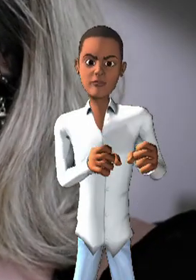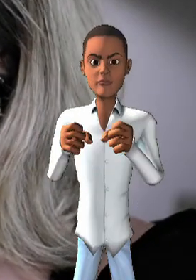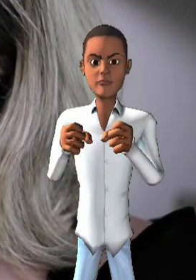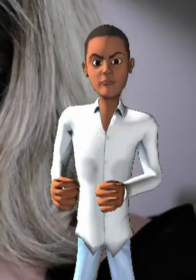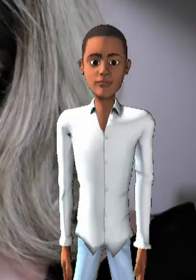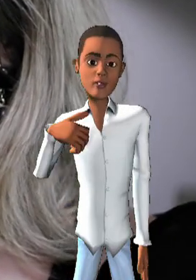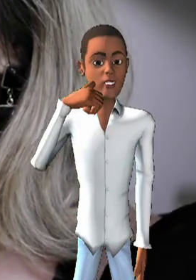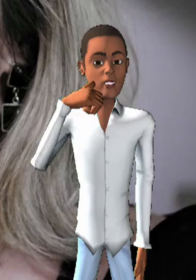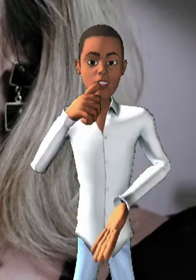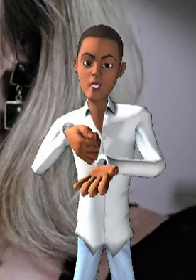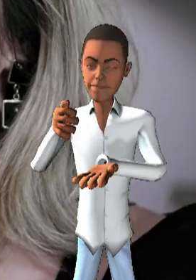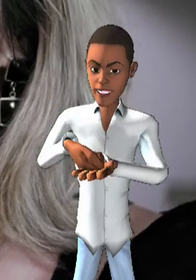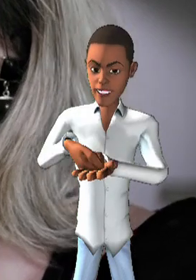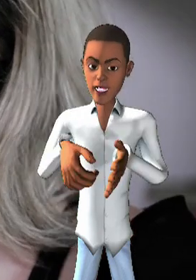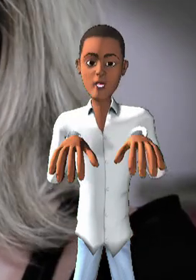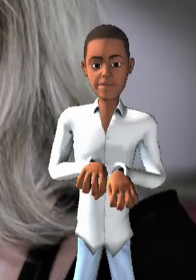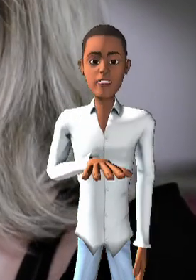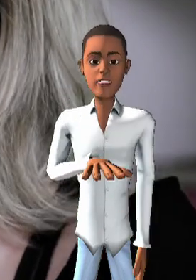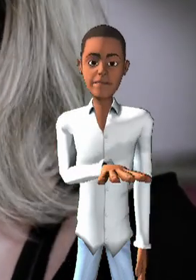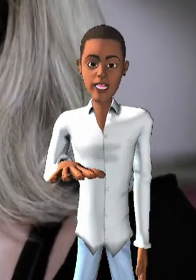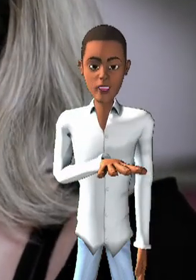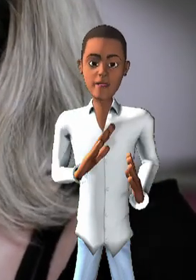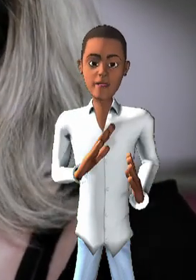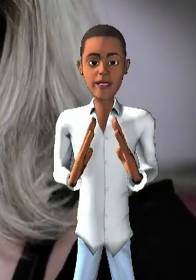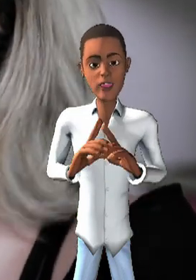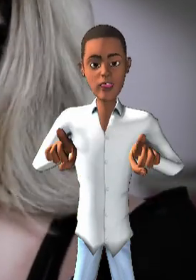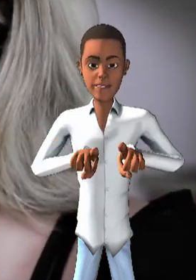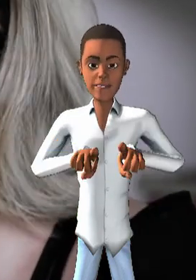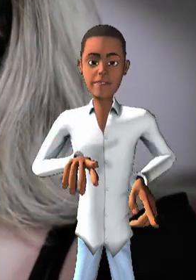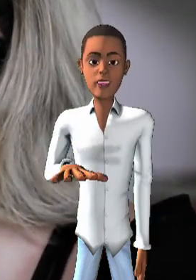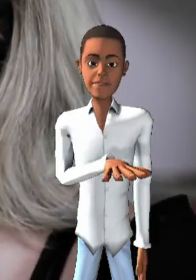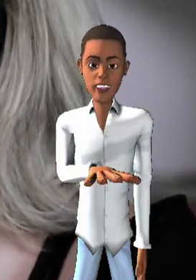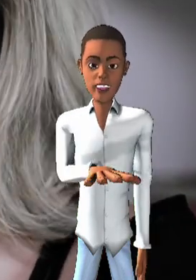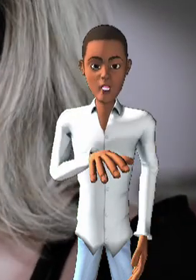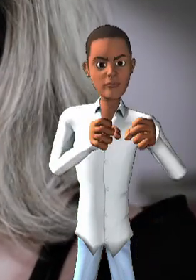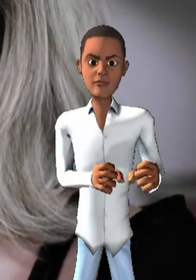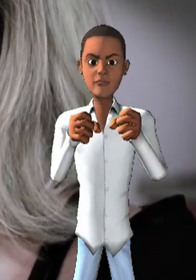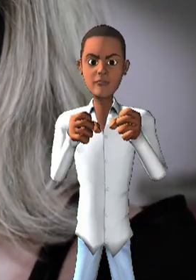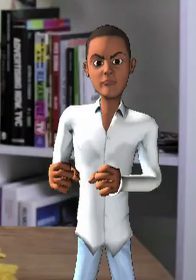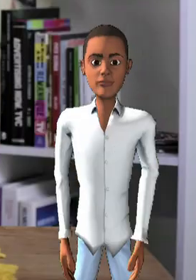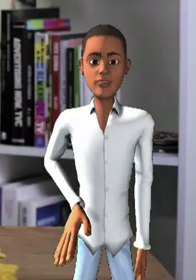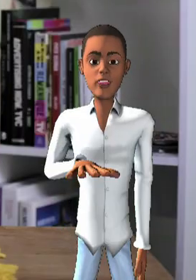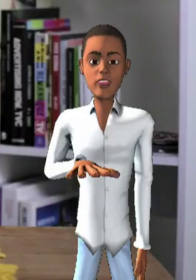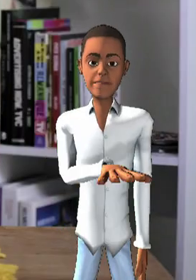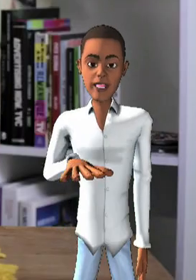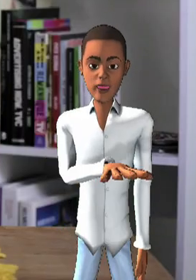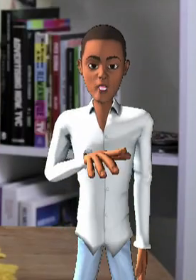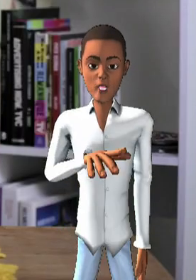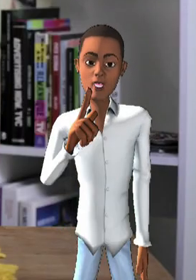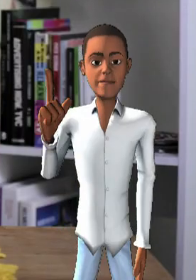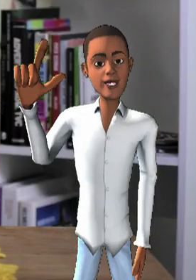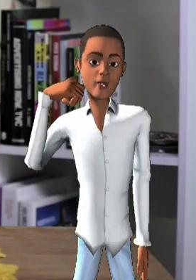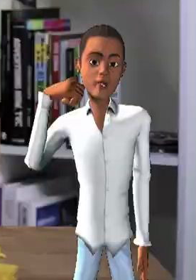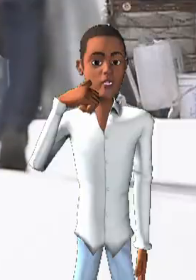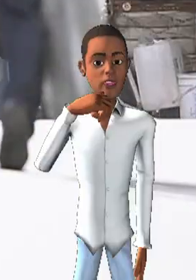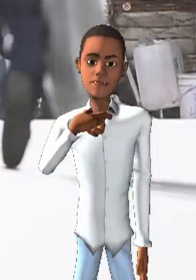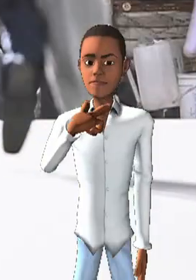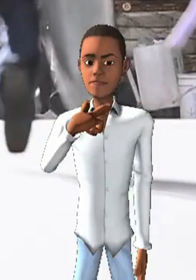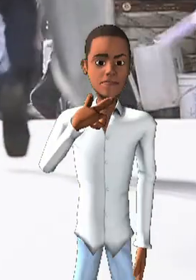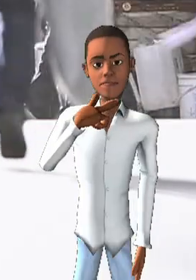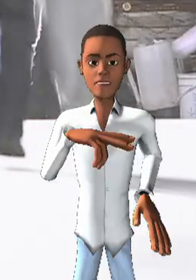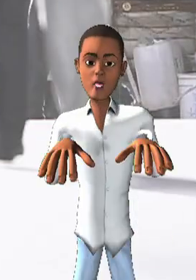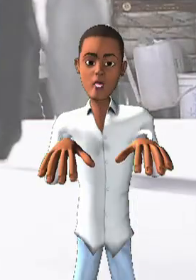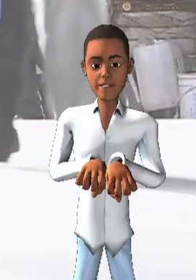espaços de poder, a mulher é relegado o espaço doméstico, que também é em si um espaço de poder. As mulheres são vetados todos os